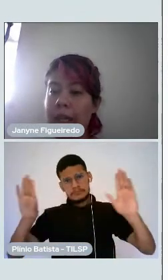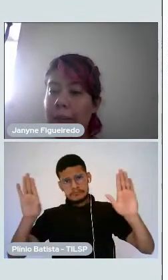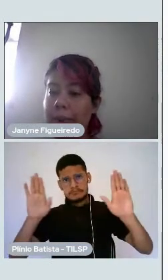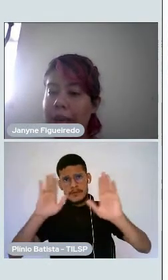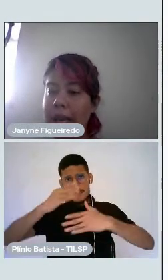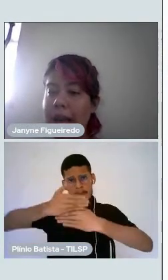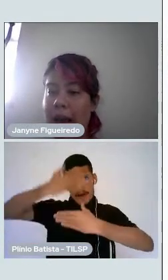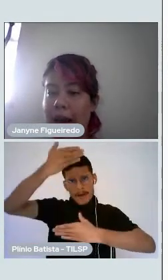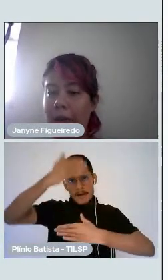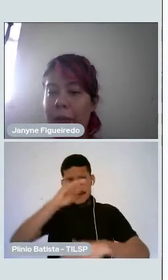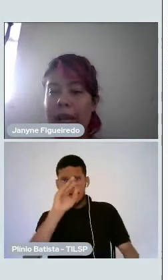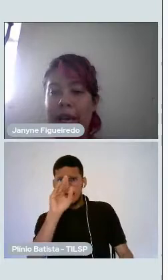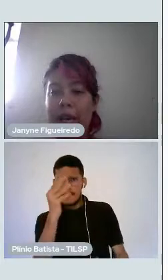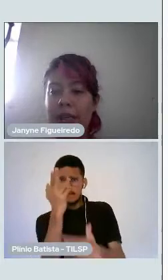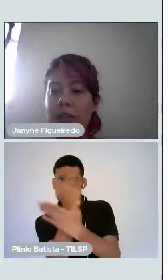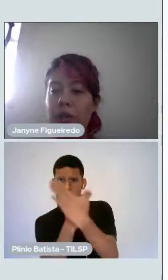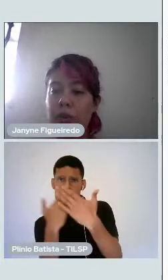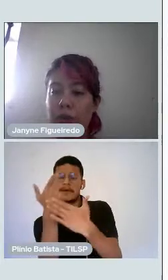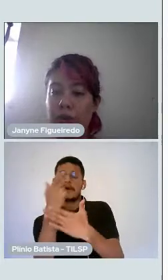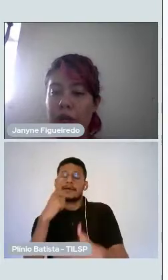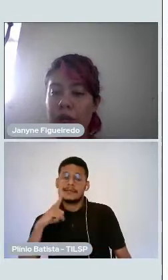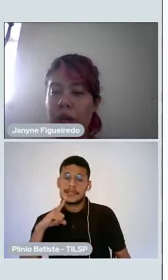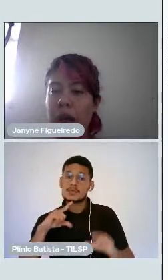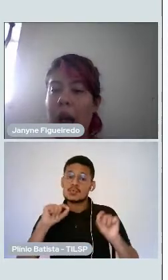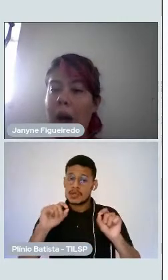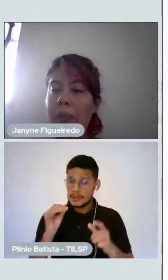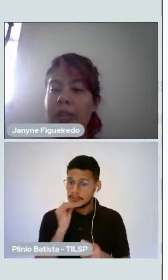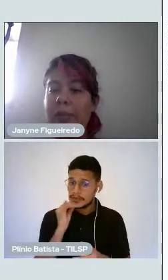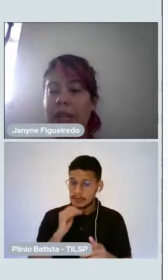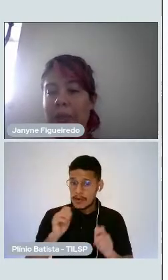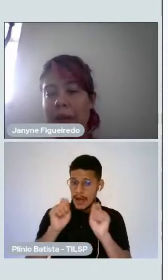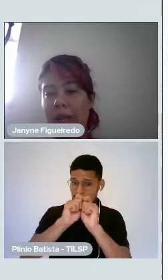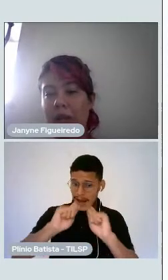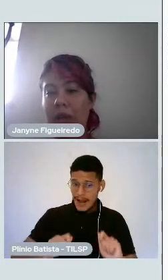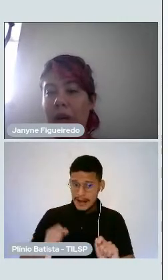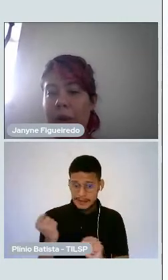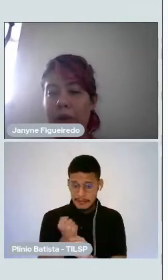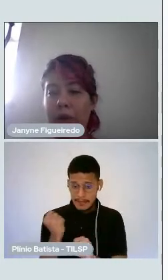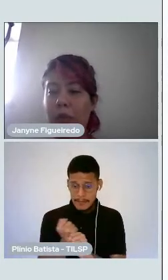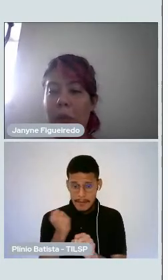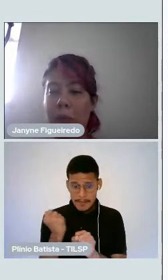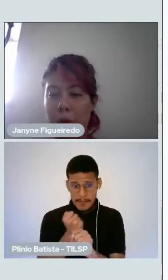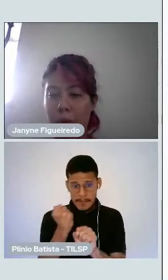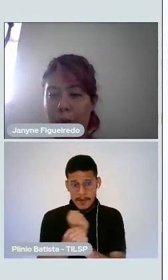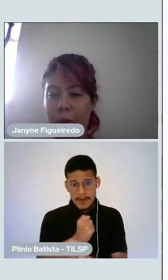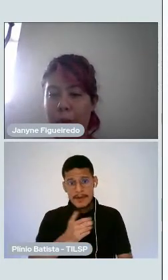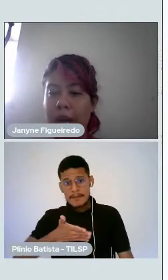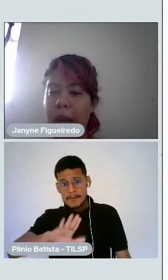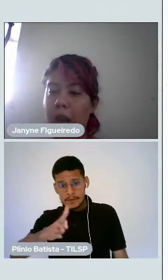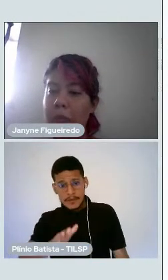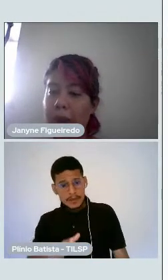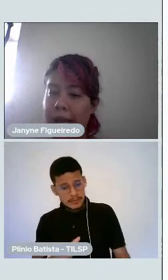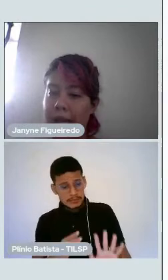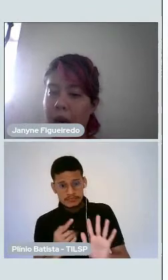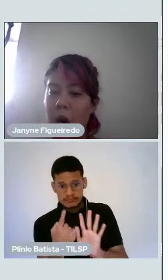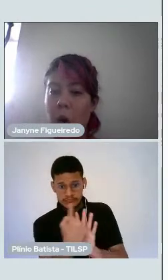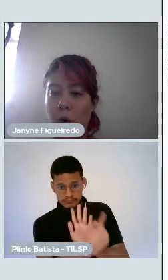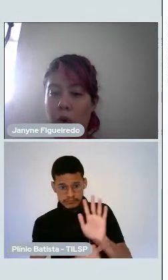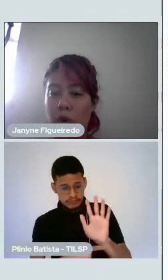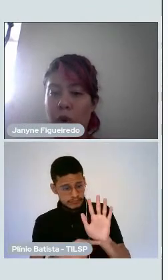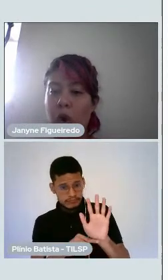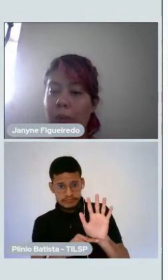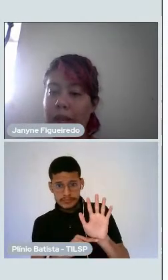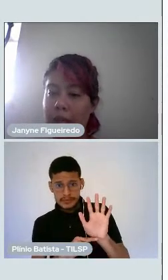Paleolítico também criaram pequenas esculturas aproximadamente do tamanho de uma mão, em